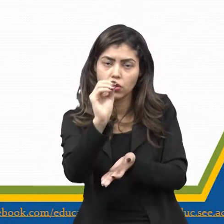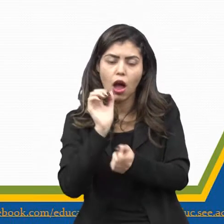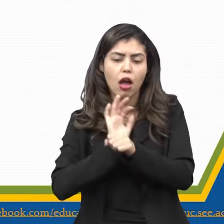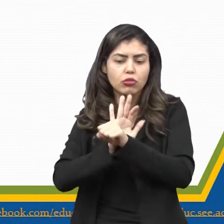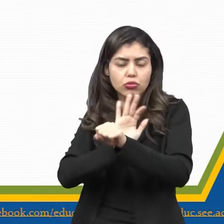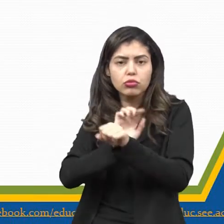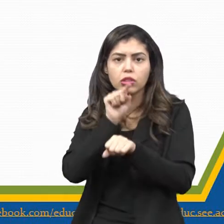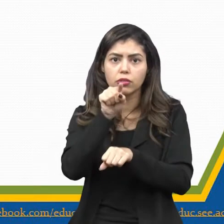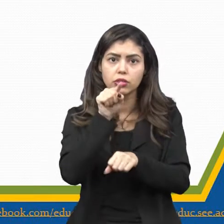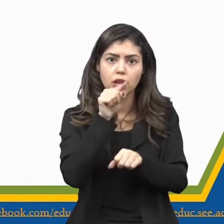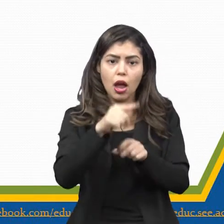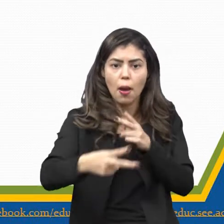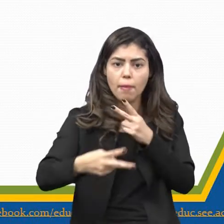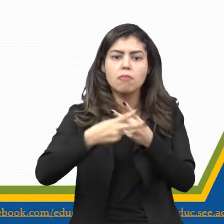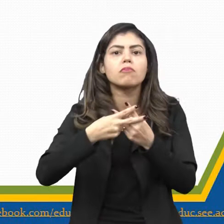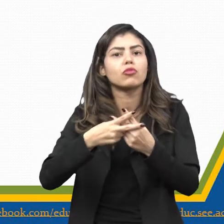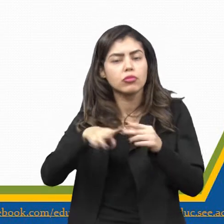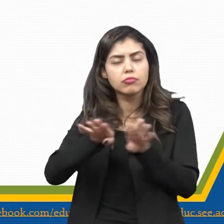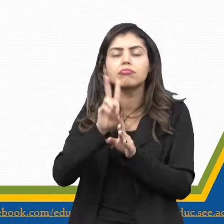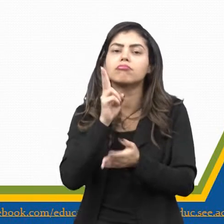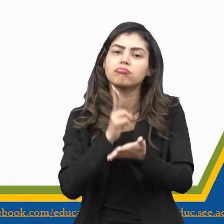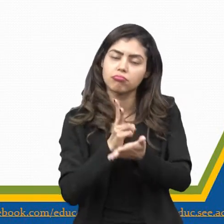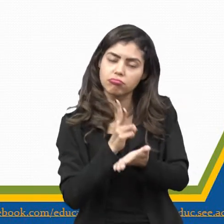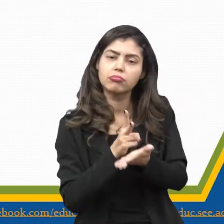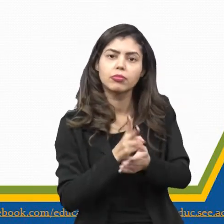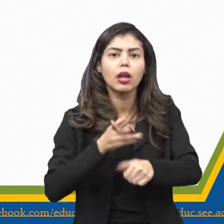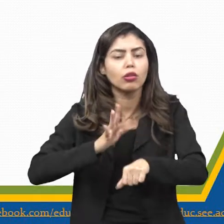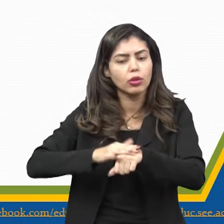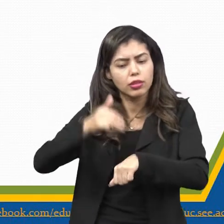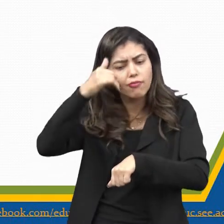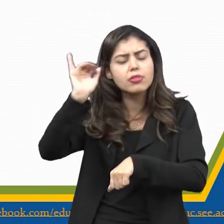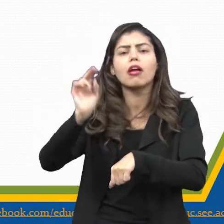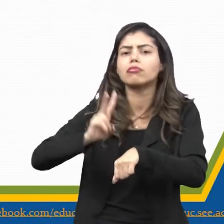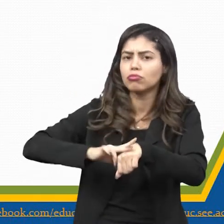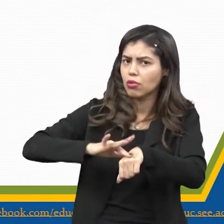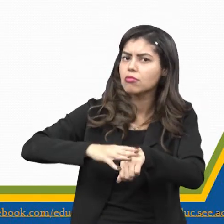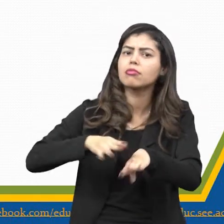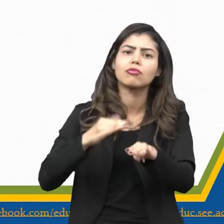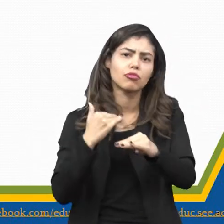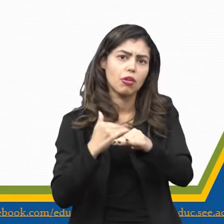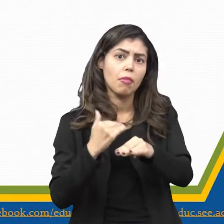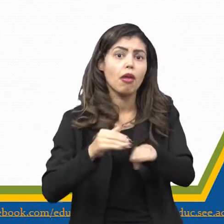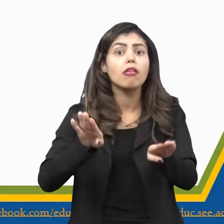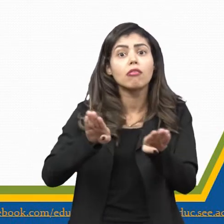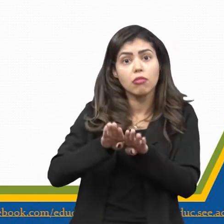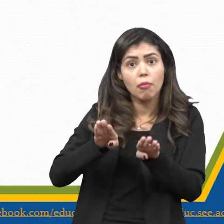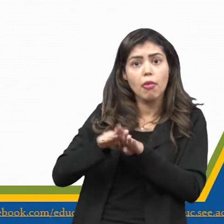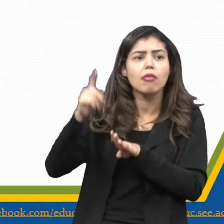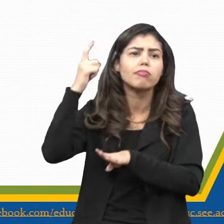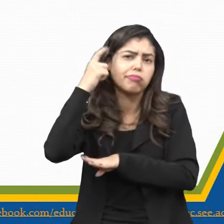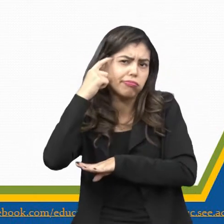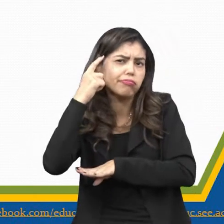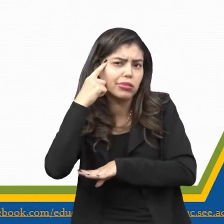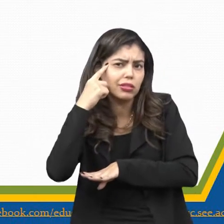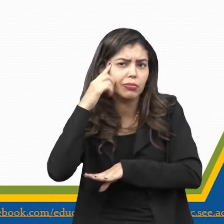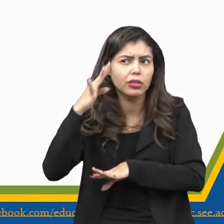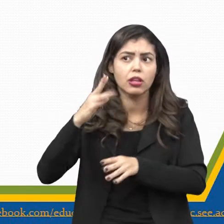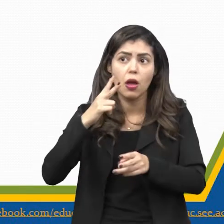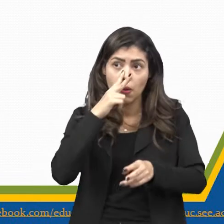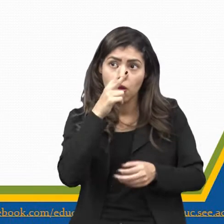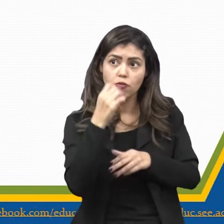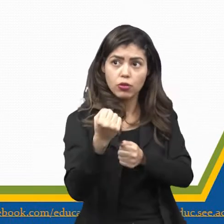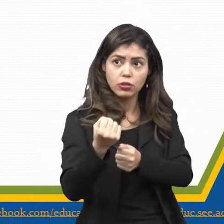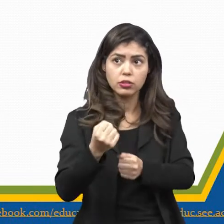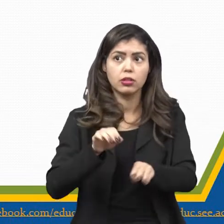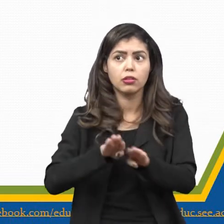a se proteger contra a doença, melhora o seu sistema imunológico e melhora também alguns fatores psicológicos. Aumenta a força, a